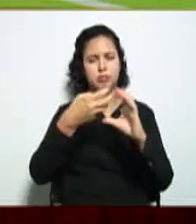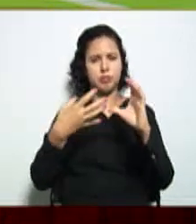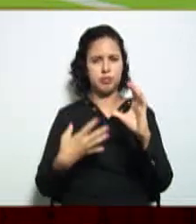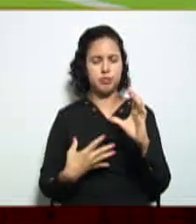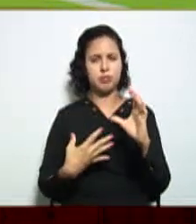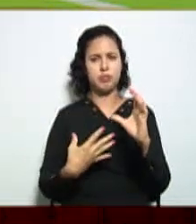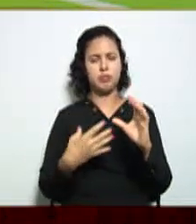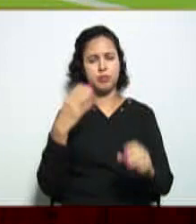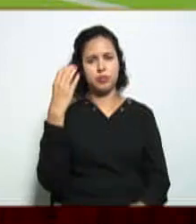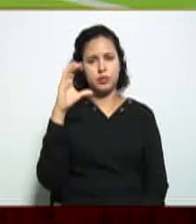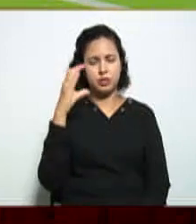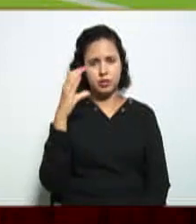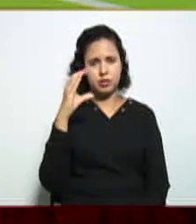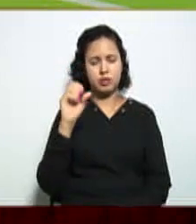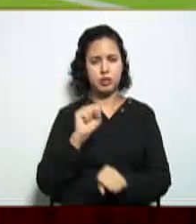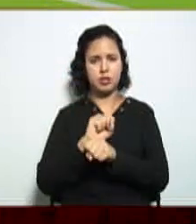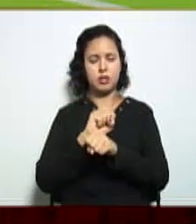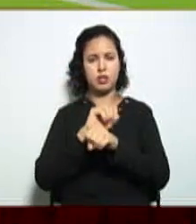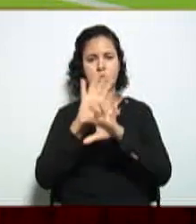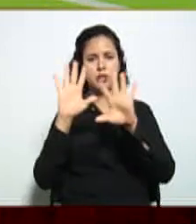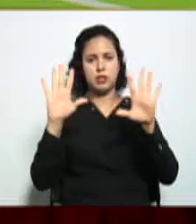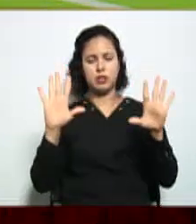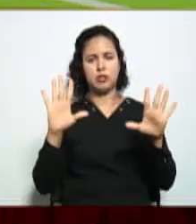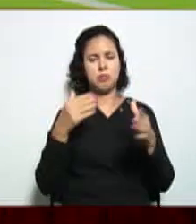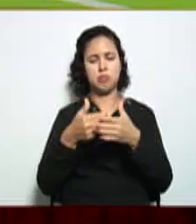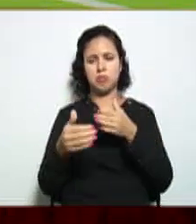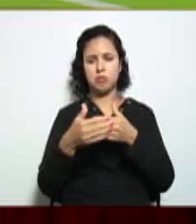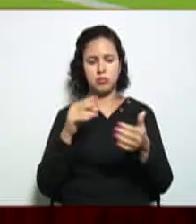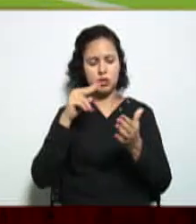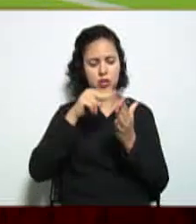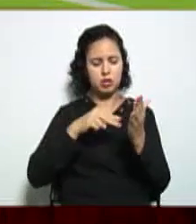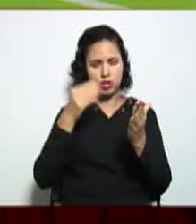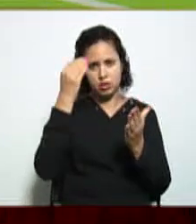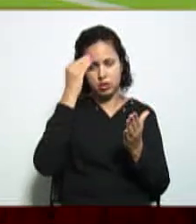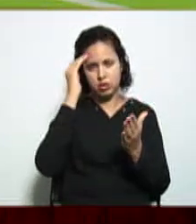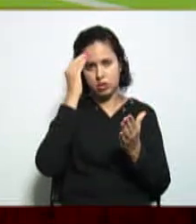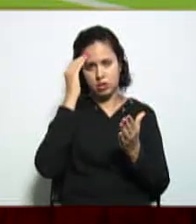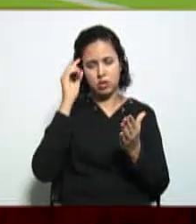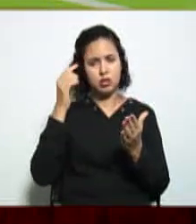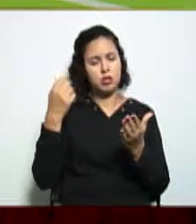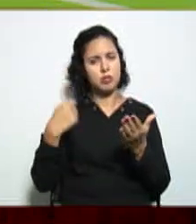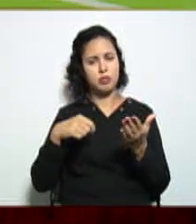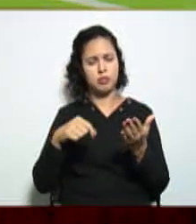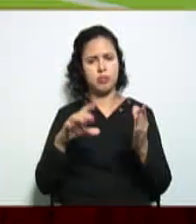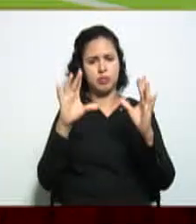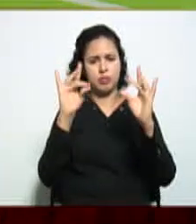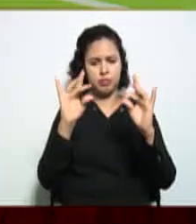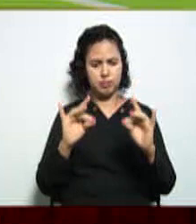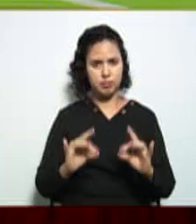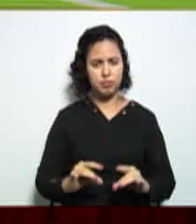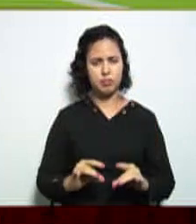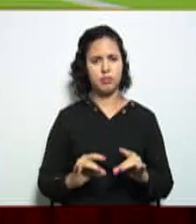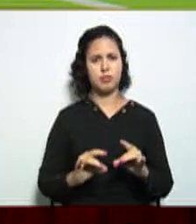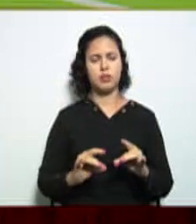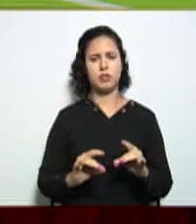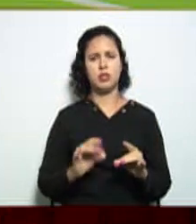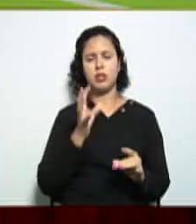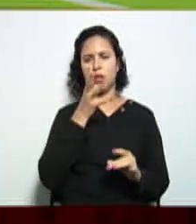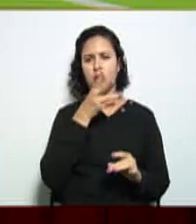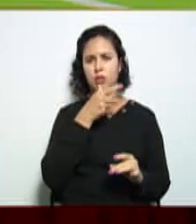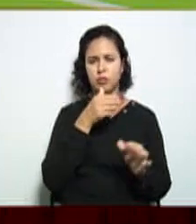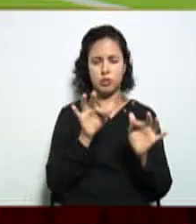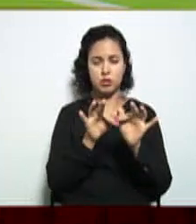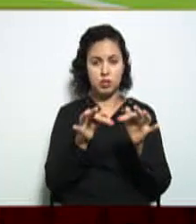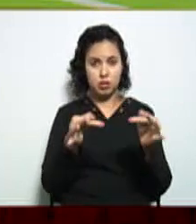Ele é científico porque ele é claro, qualquer um pode entender. Ele é conciso, eu não preciso ir até a China e voltar para a história do